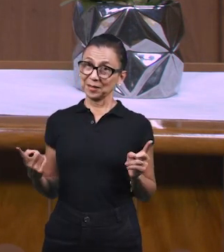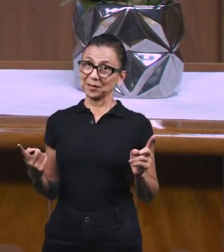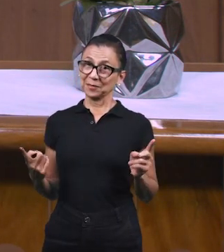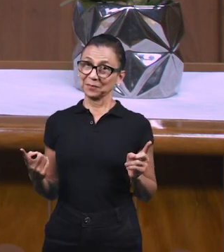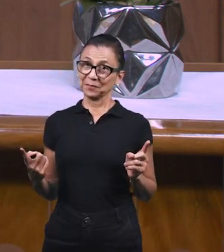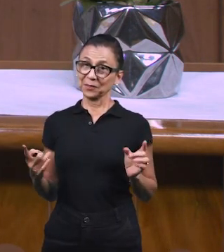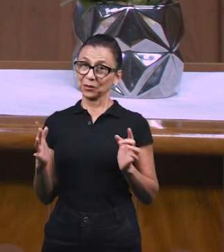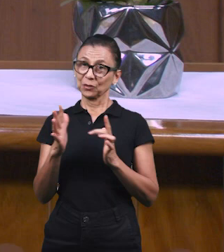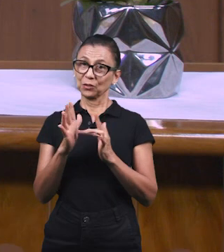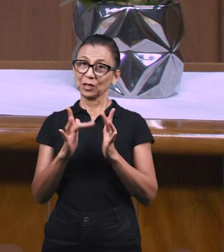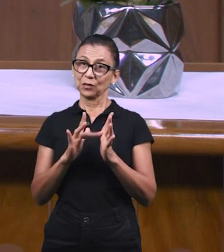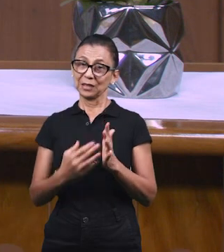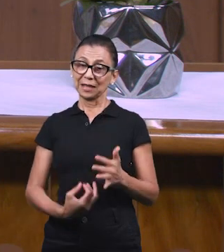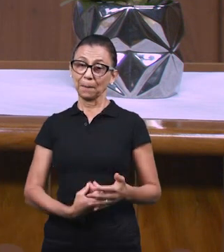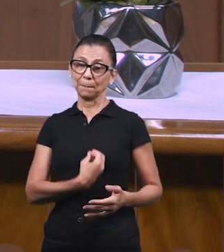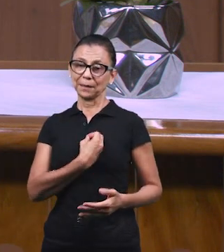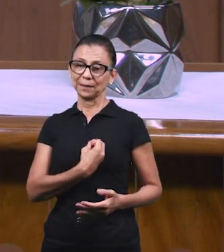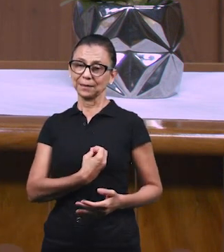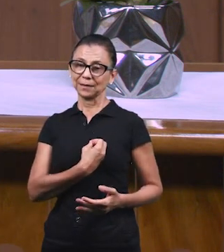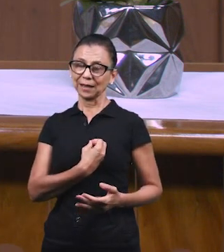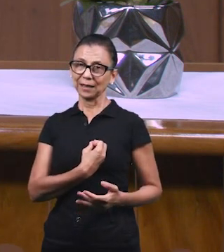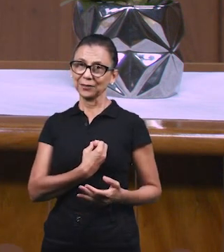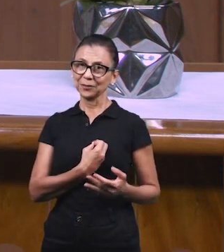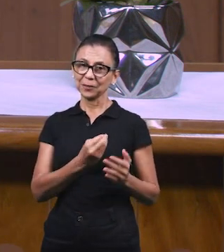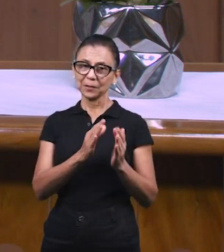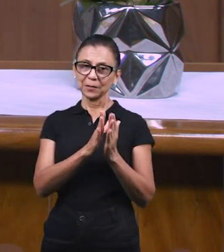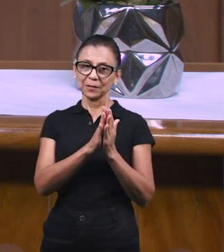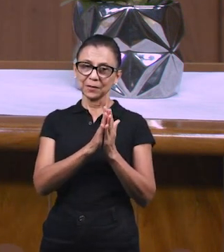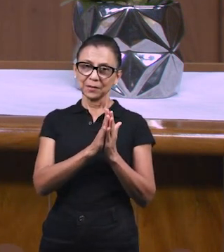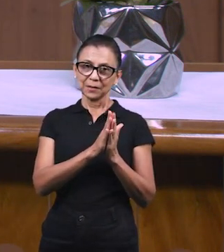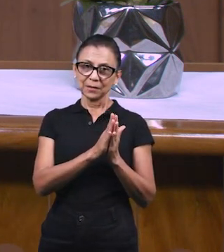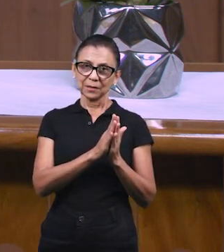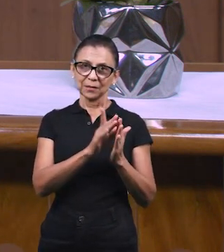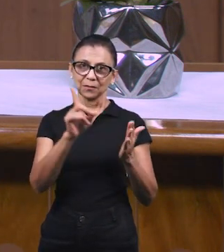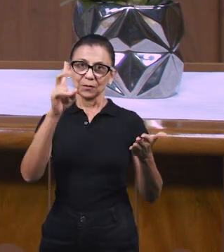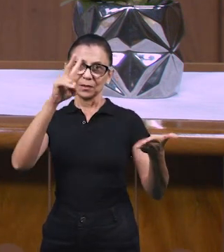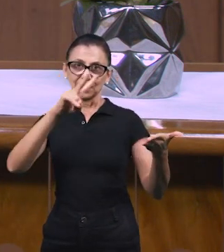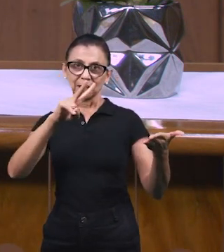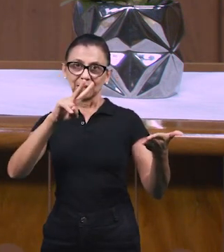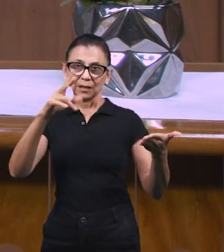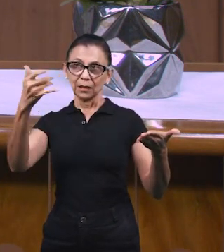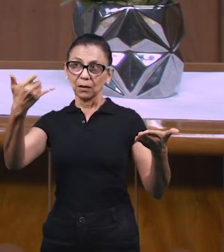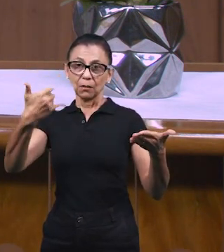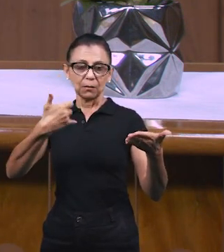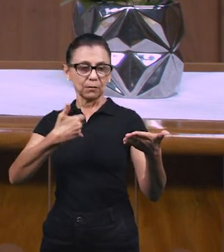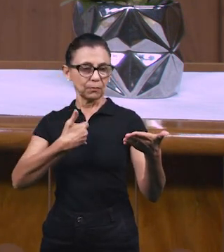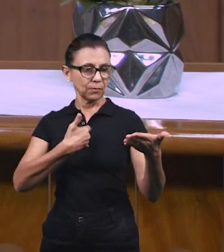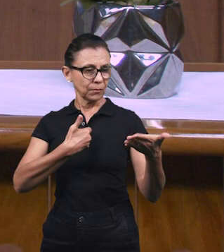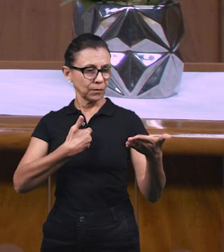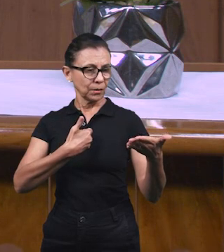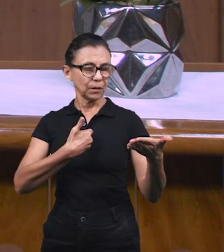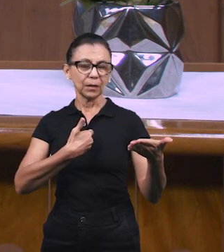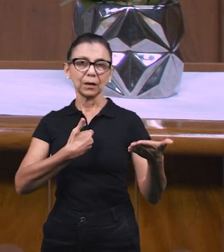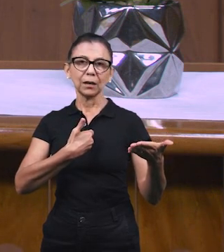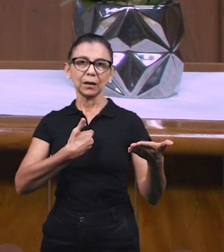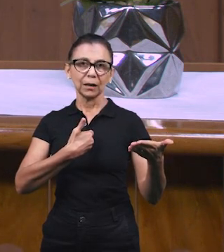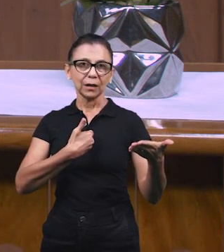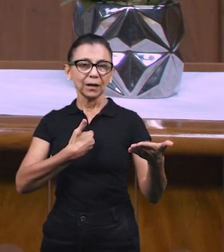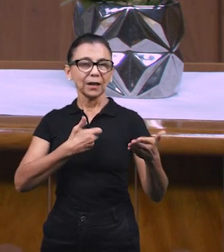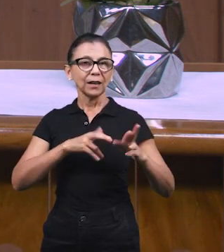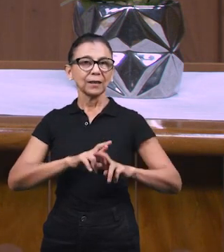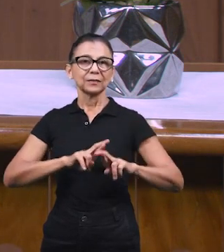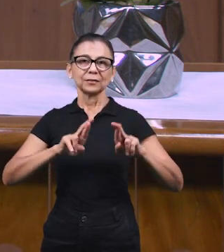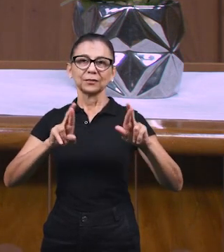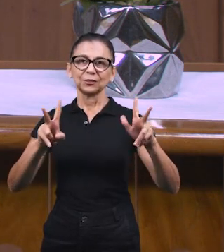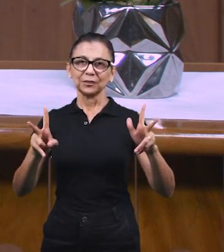Escrituras, aí nós começamos a conhecer os mistérios de Deus revelados em Cristo Jesus. E não é só aquilo